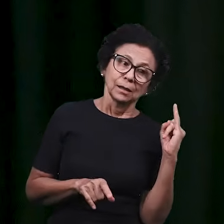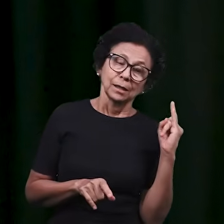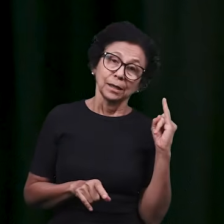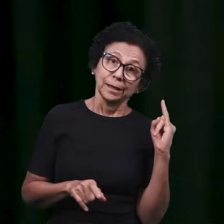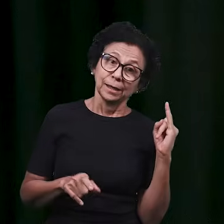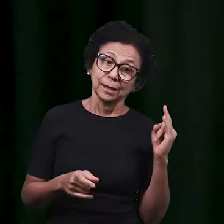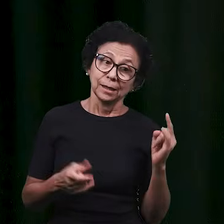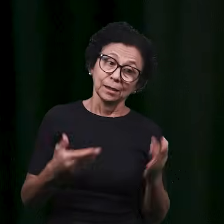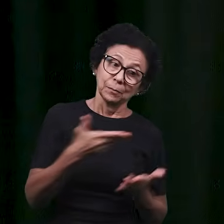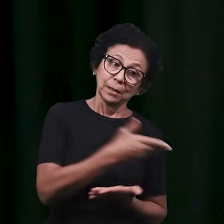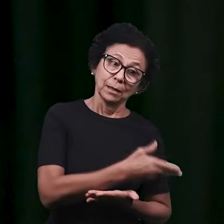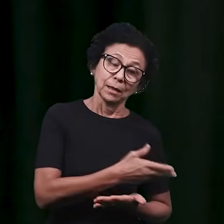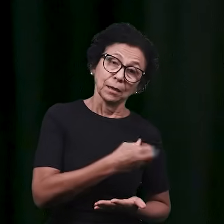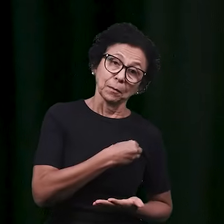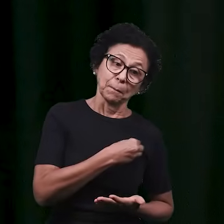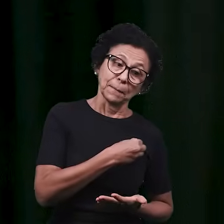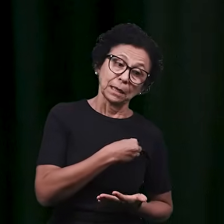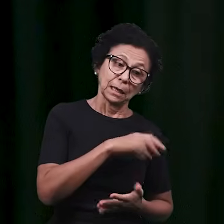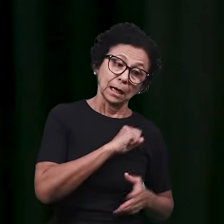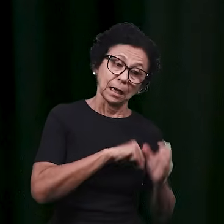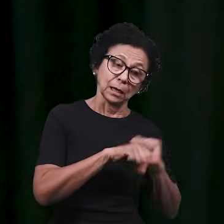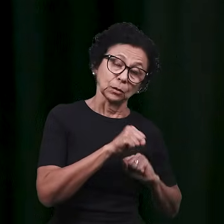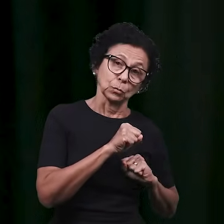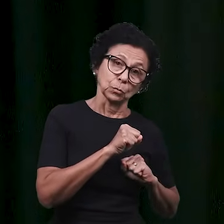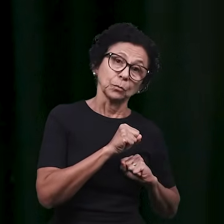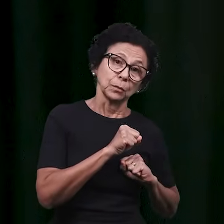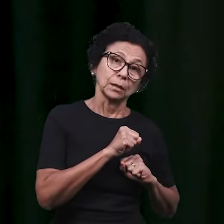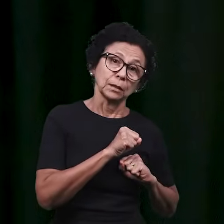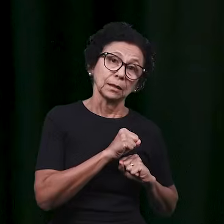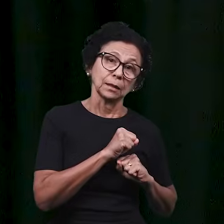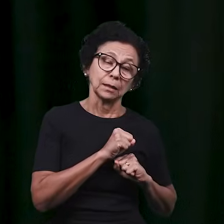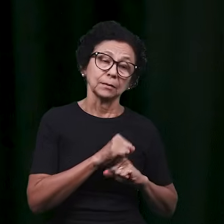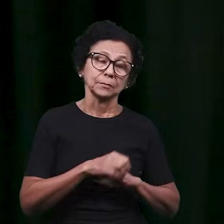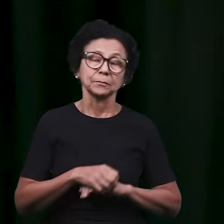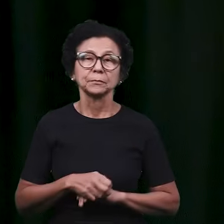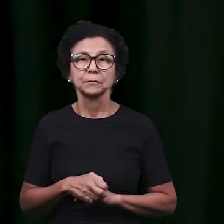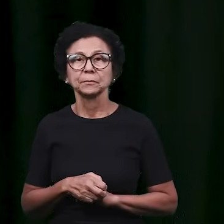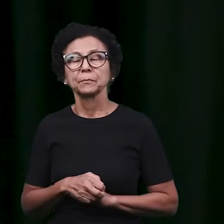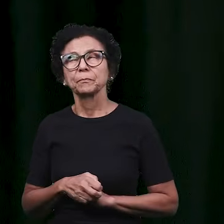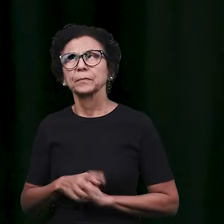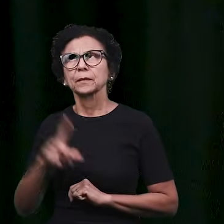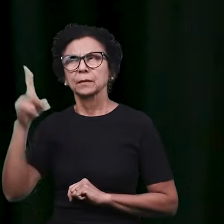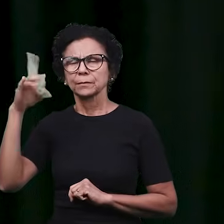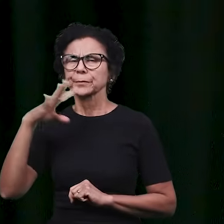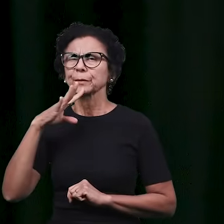é para o pecado, é para o mal. Essa é a tendência natural, e Deus sabe disso.